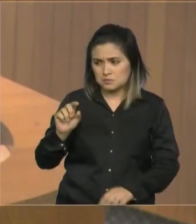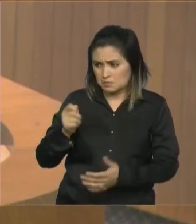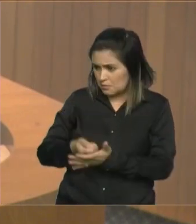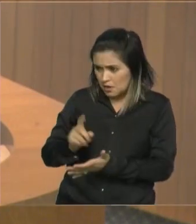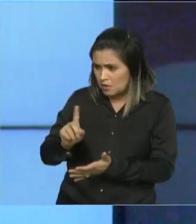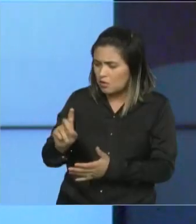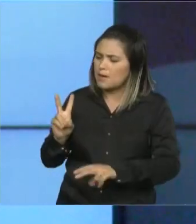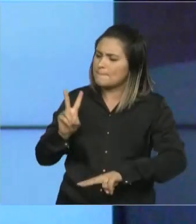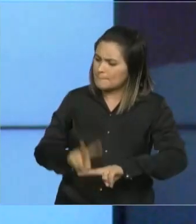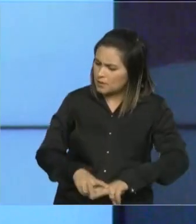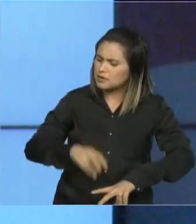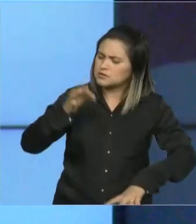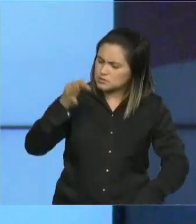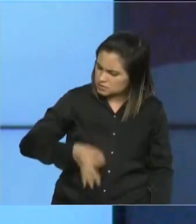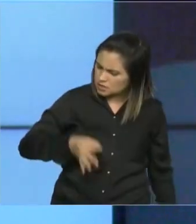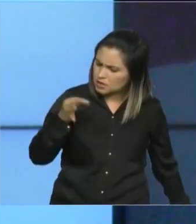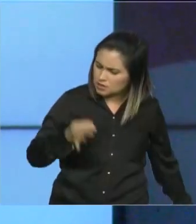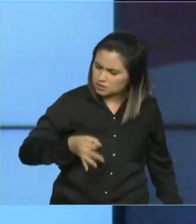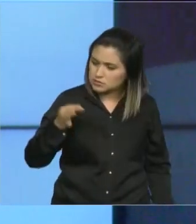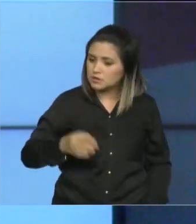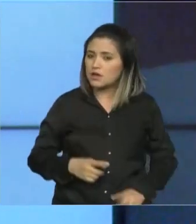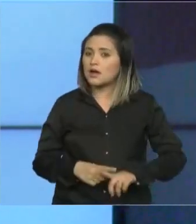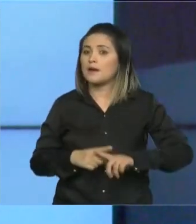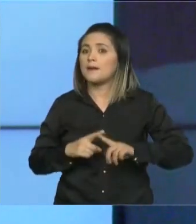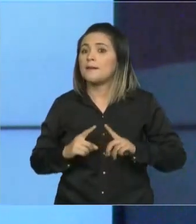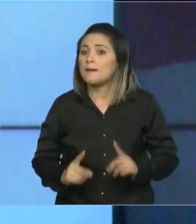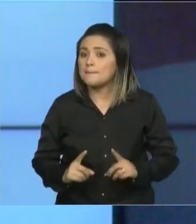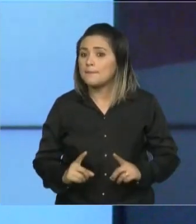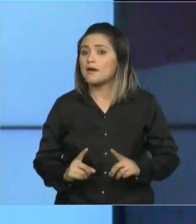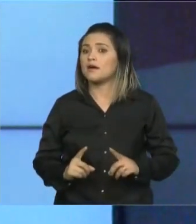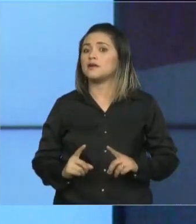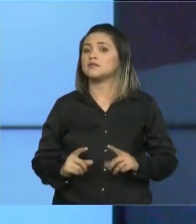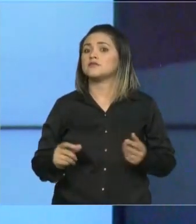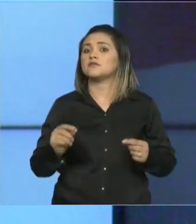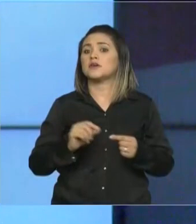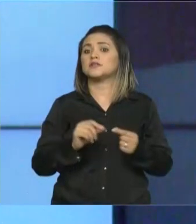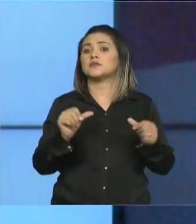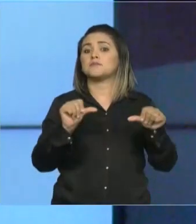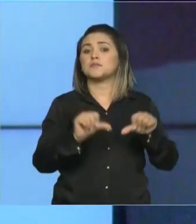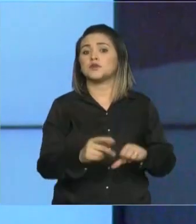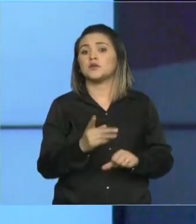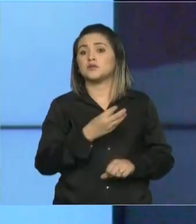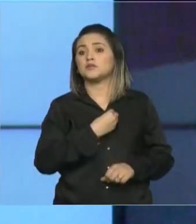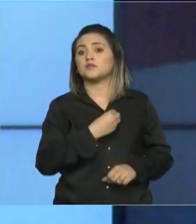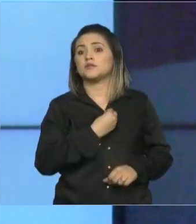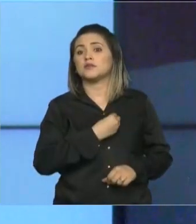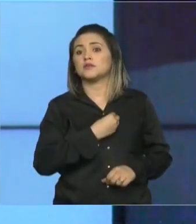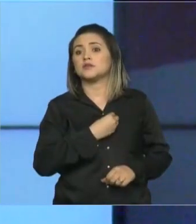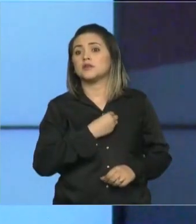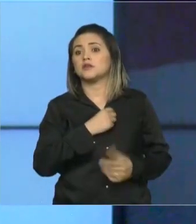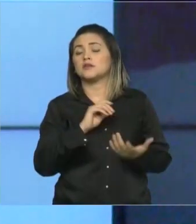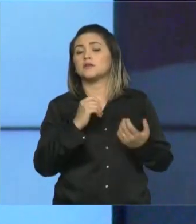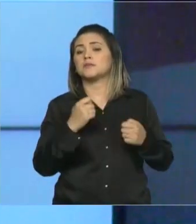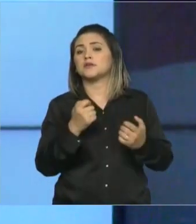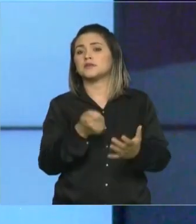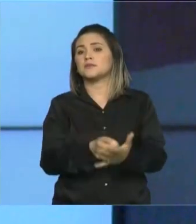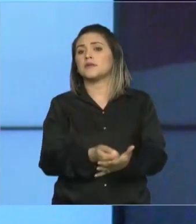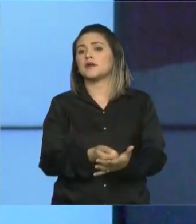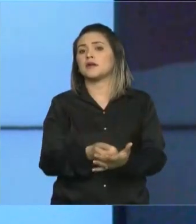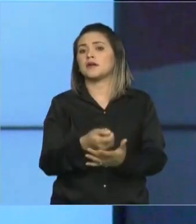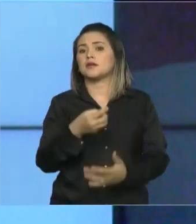o delegado, para dificultar mais ainda da vida dele, fiança de R$ 39 mil.